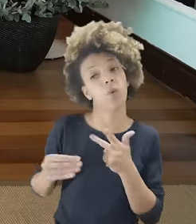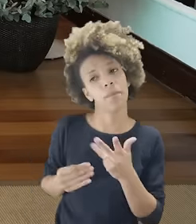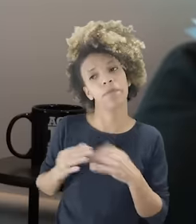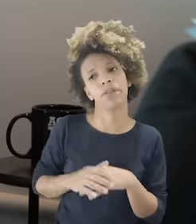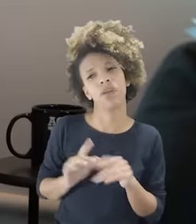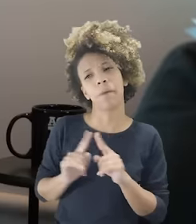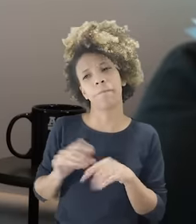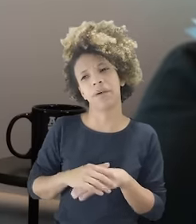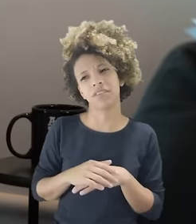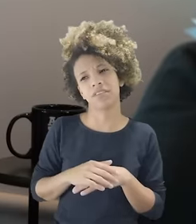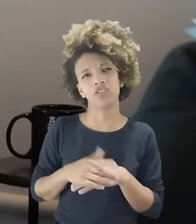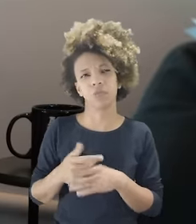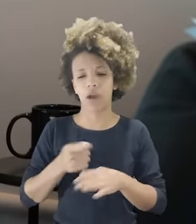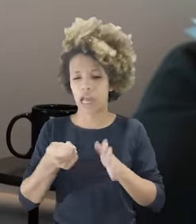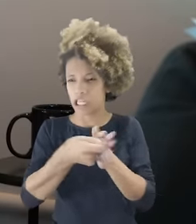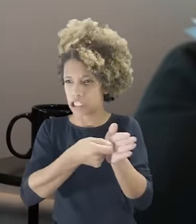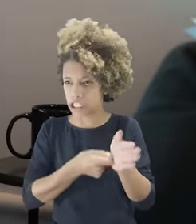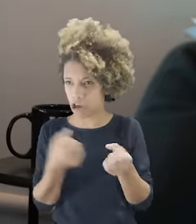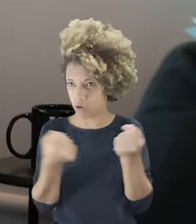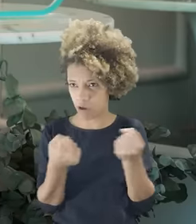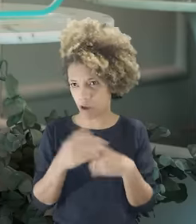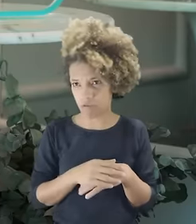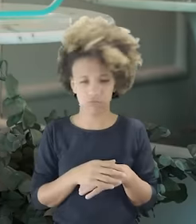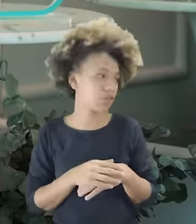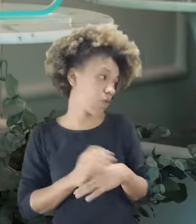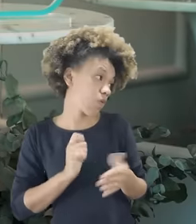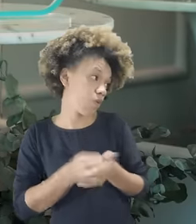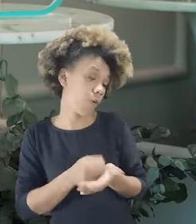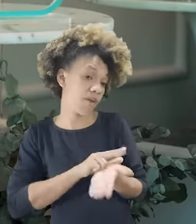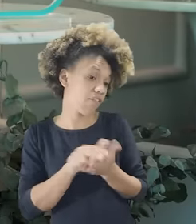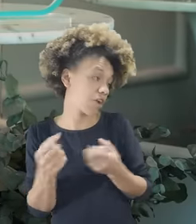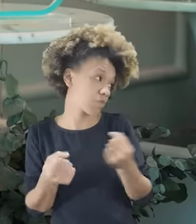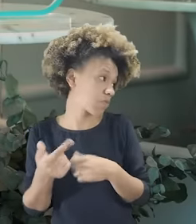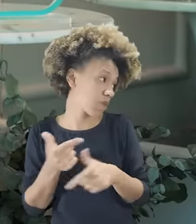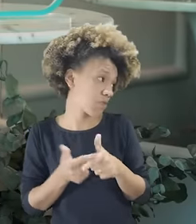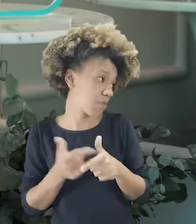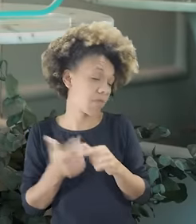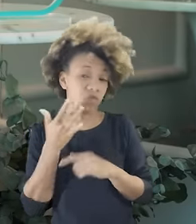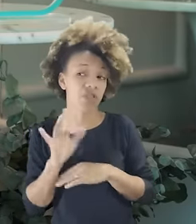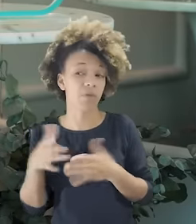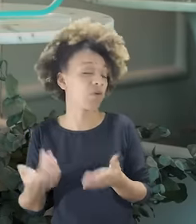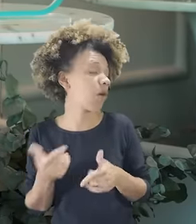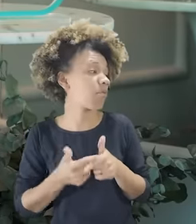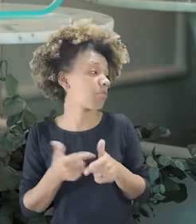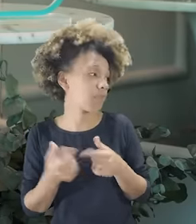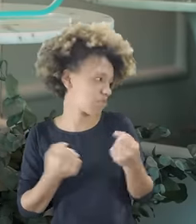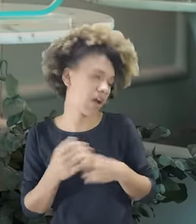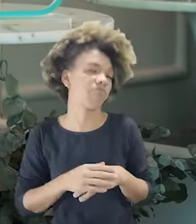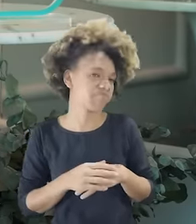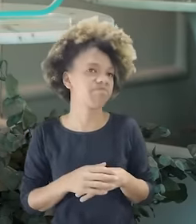tentei mas parece que riscar o carro da pessoa se não tiver a imagem não pessoa compra vários carros não tem problema nenhum porque ela nem sabe qual foi o carro que tá arriscado